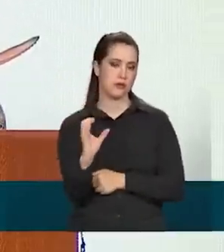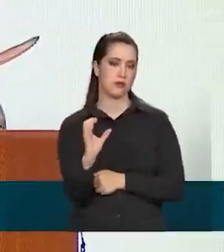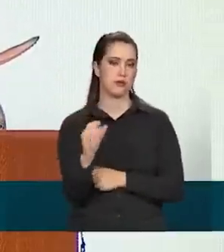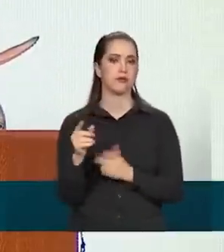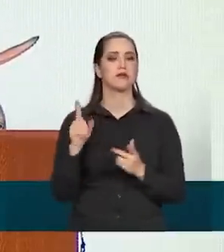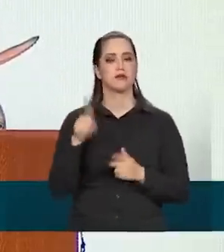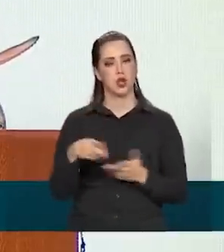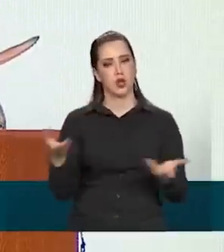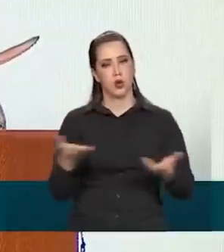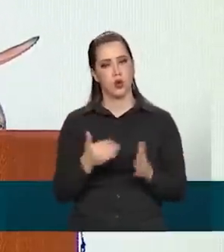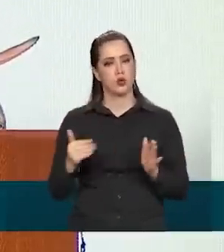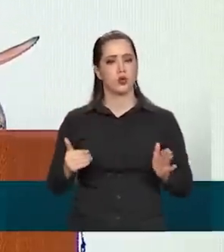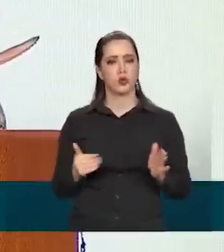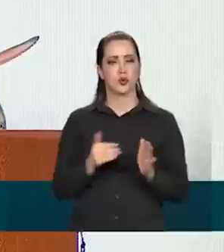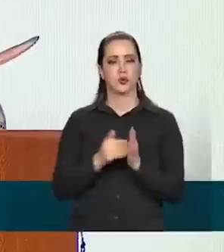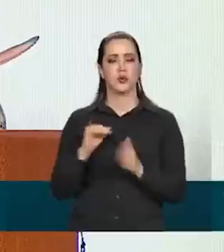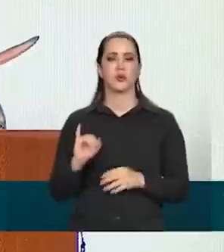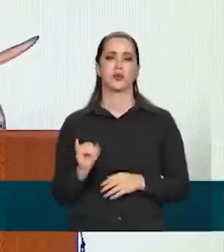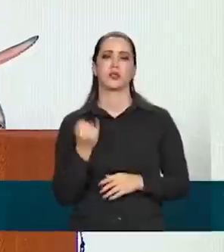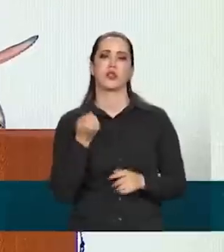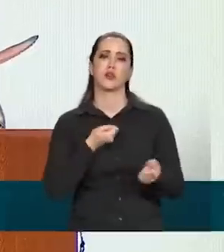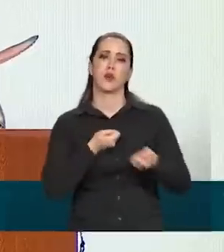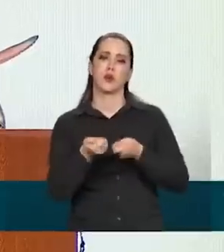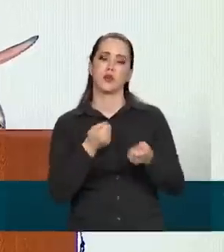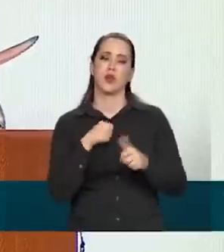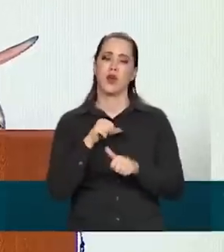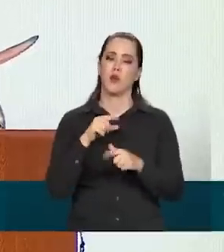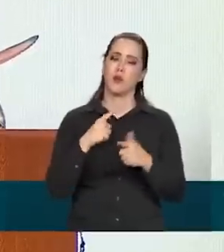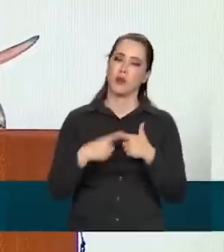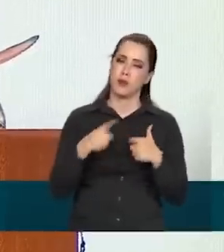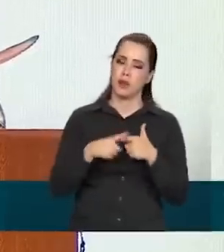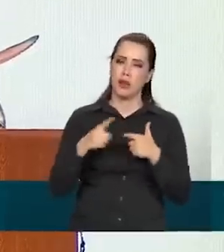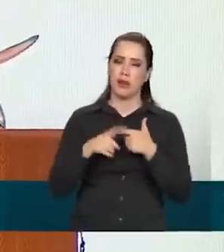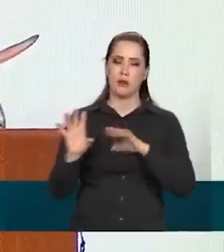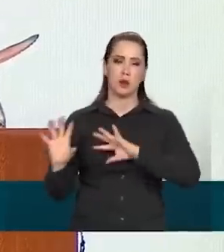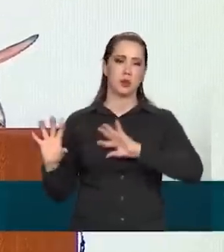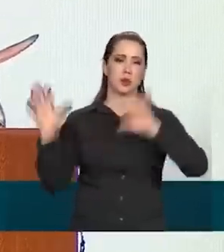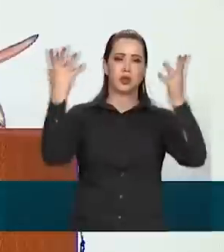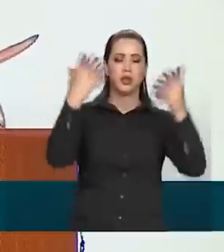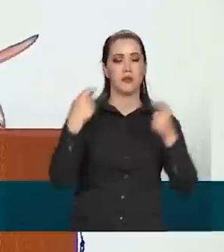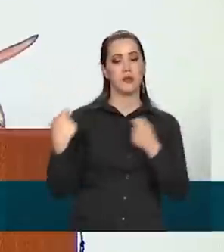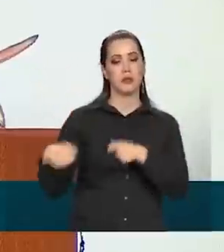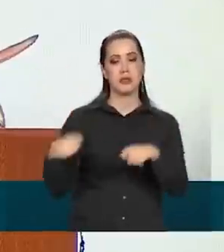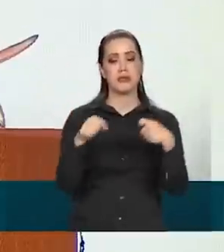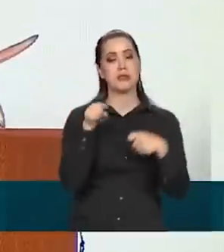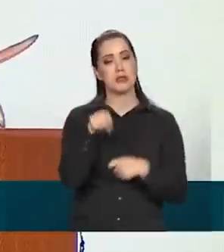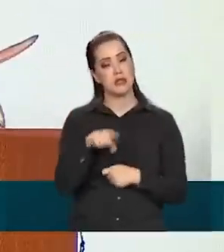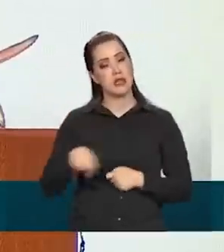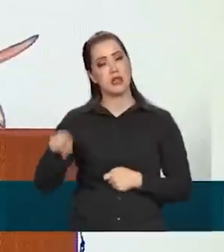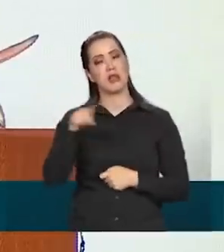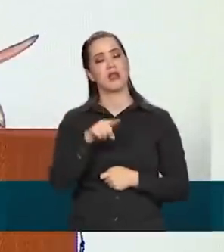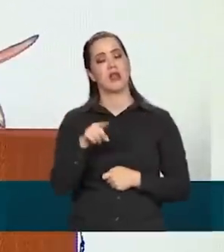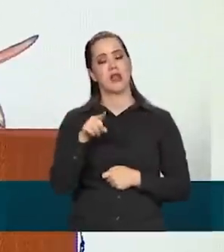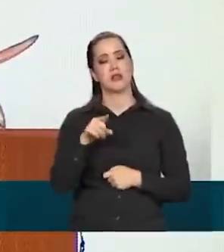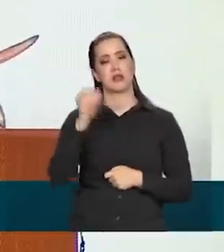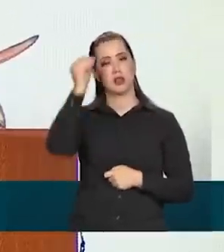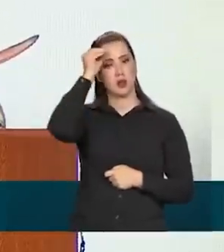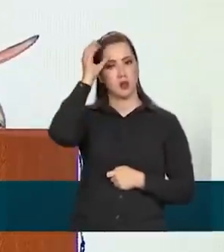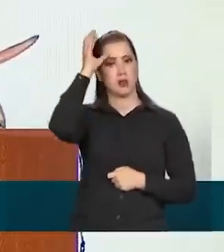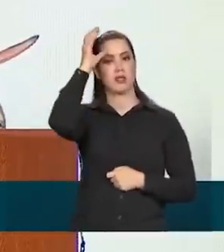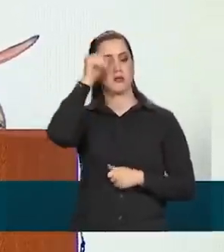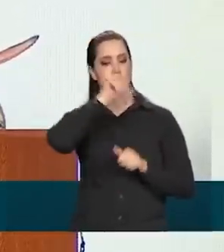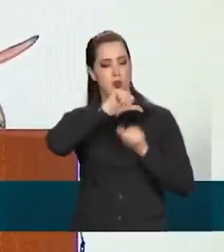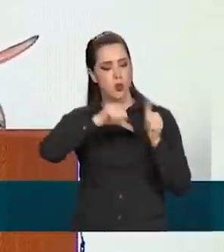das últimas alternativas para conter a crise climática. É preciso que este conhecimento saia dos